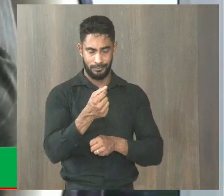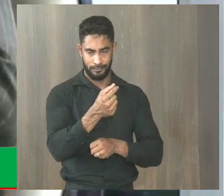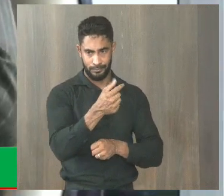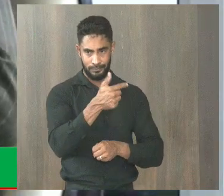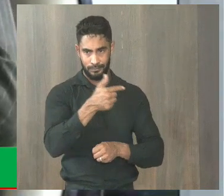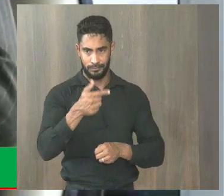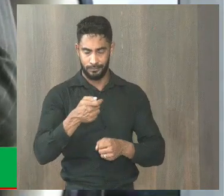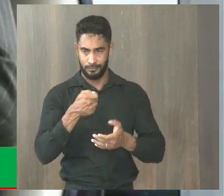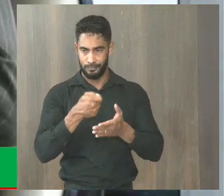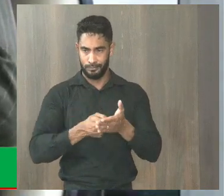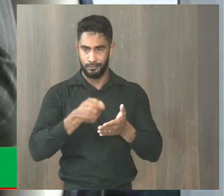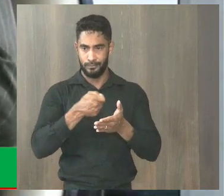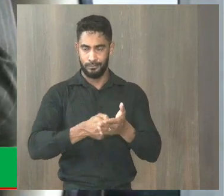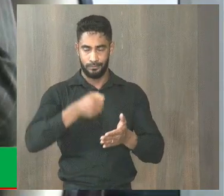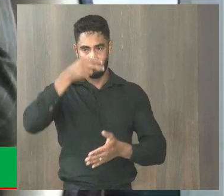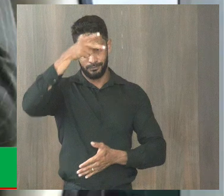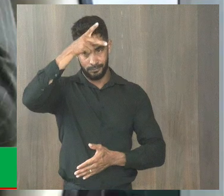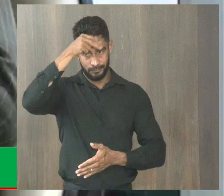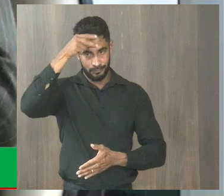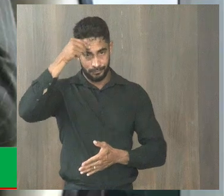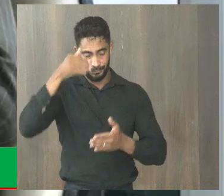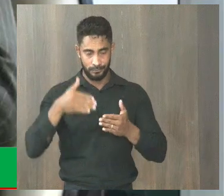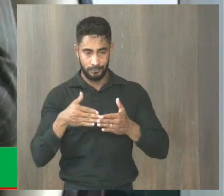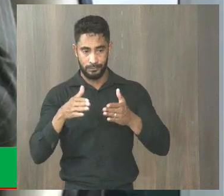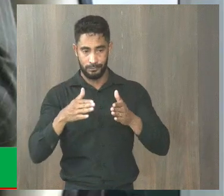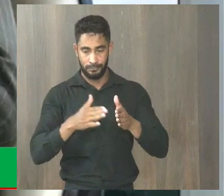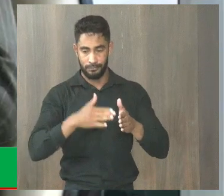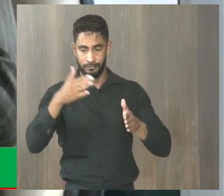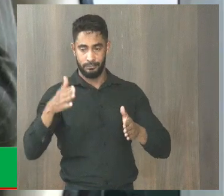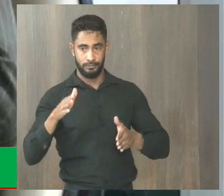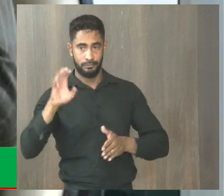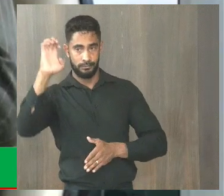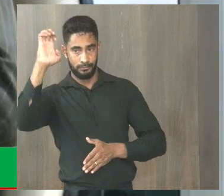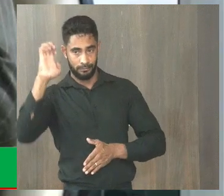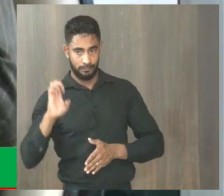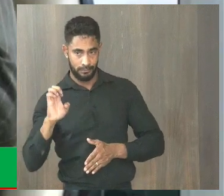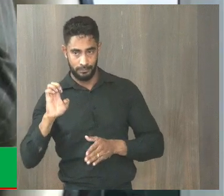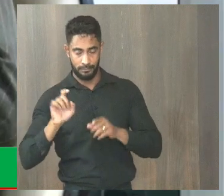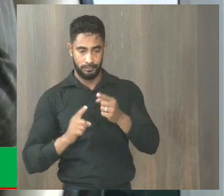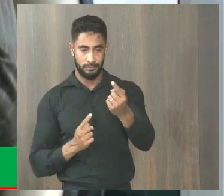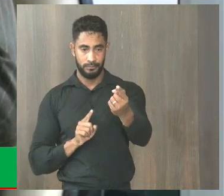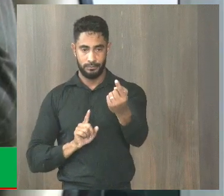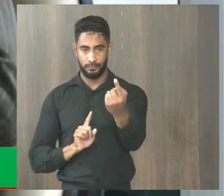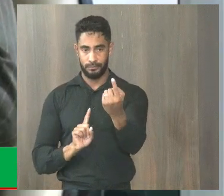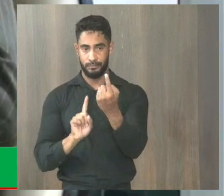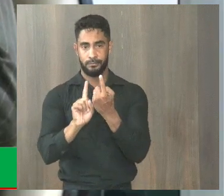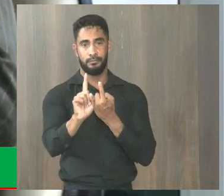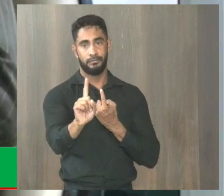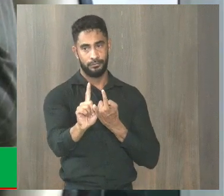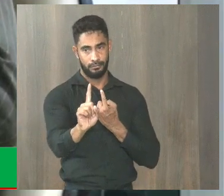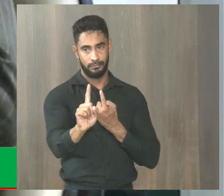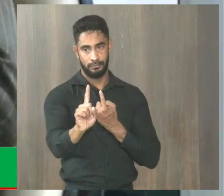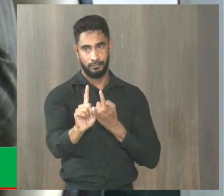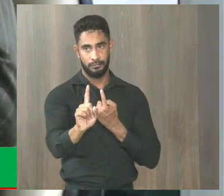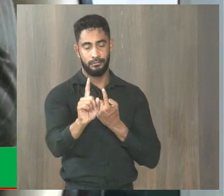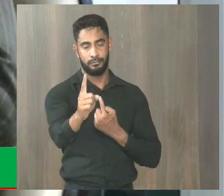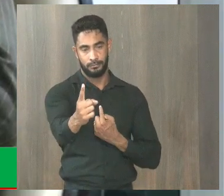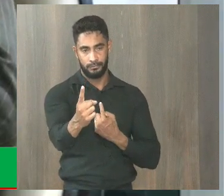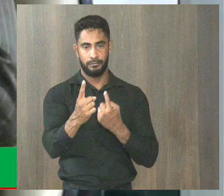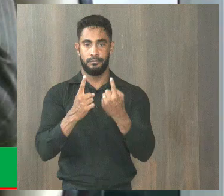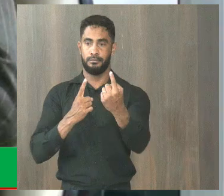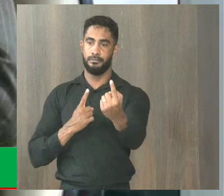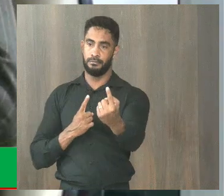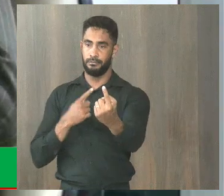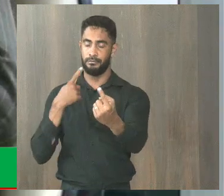vereador vem cobrando, seu prefeito, a reabertura do lado esquerdo, sentido. bairro e cidade. E daqui para lá, lá direito,